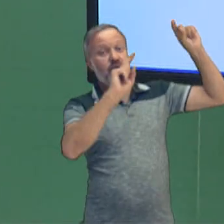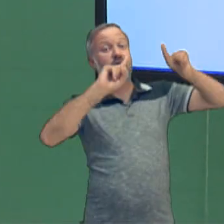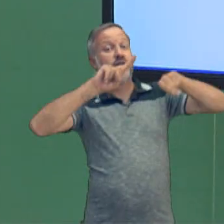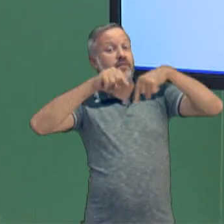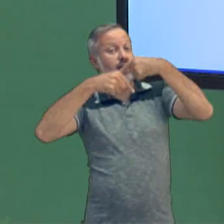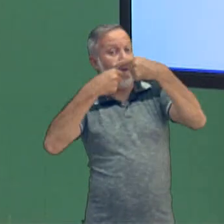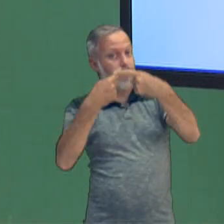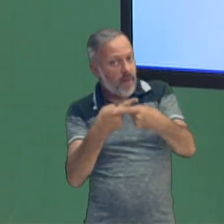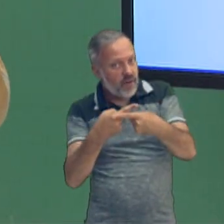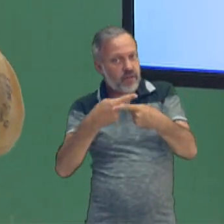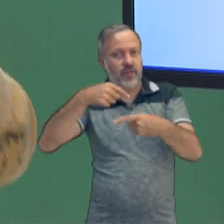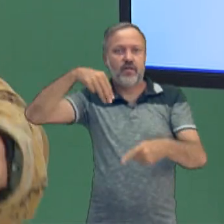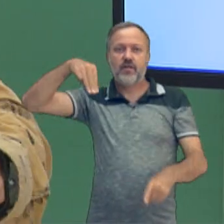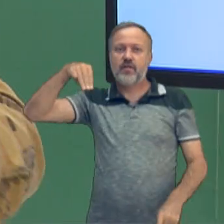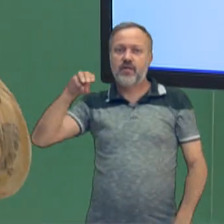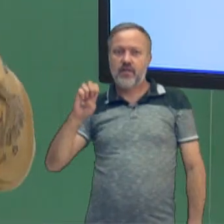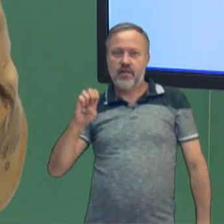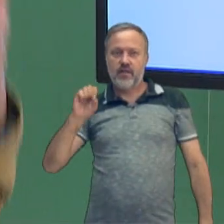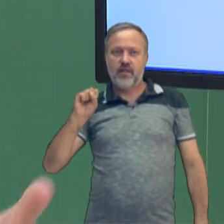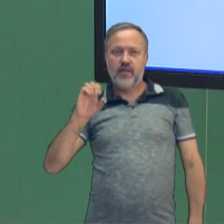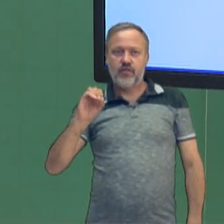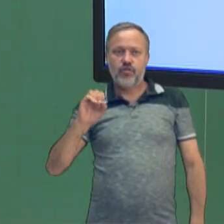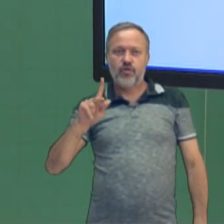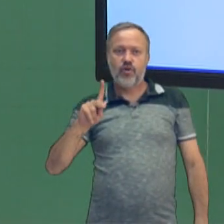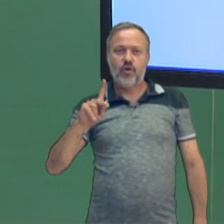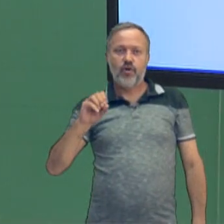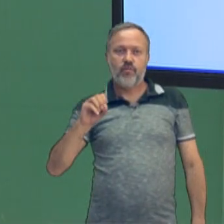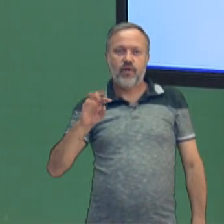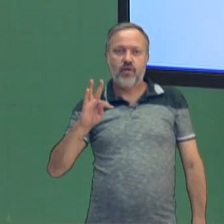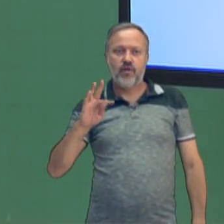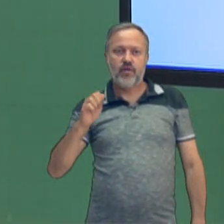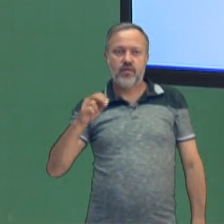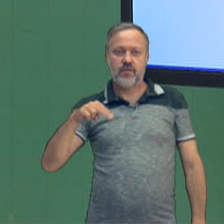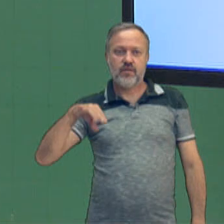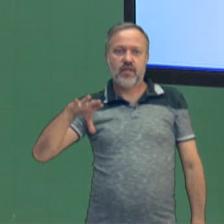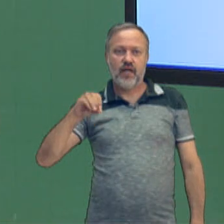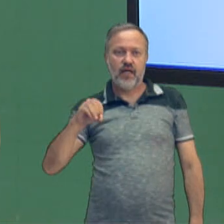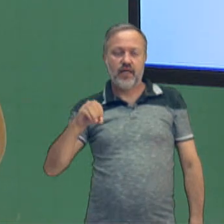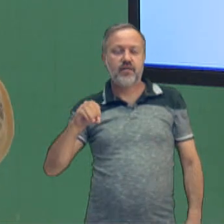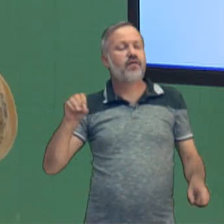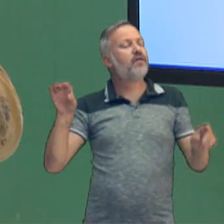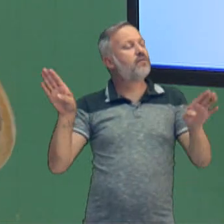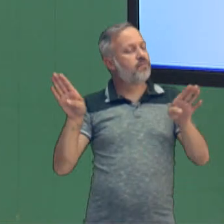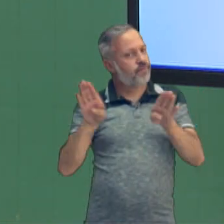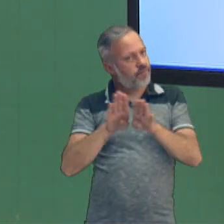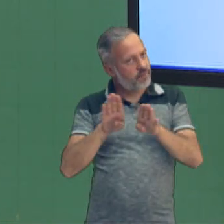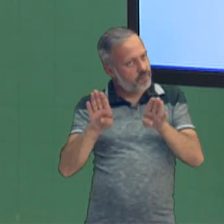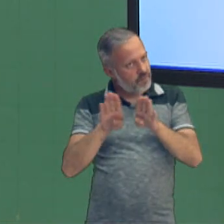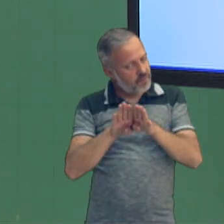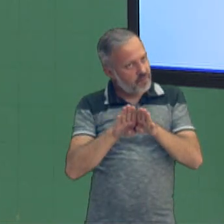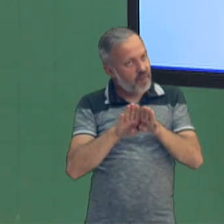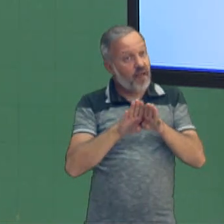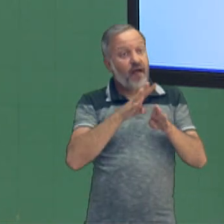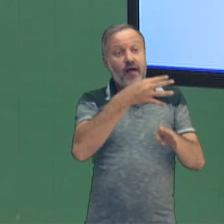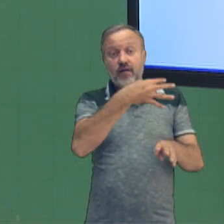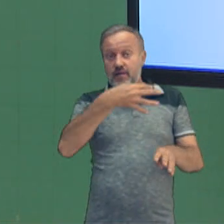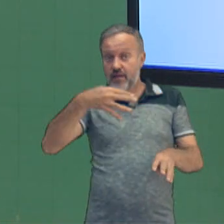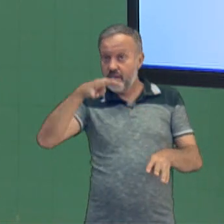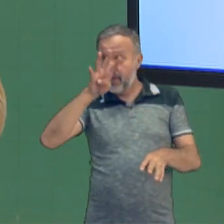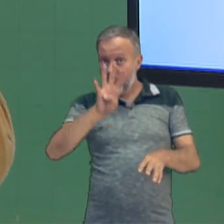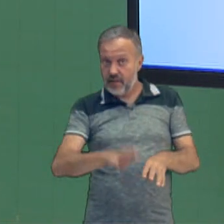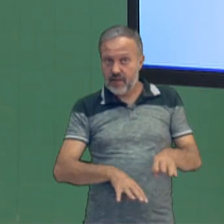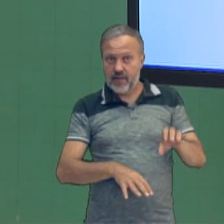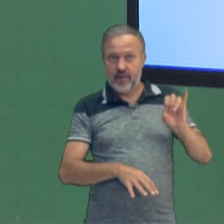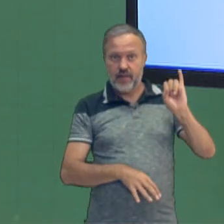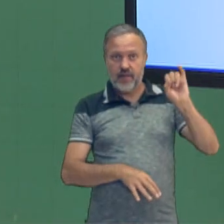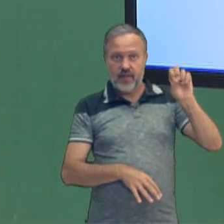mesopotâmico, calendário inca, o calendário maia, desculpem, que é um calendário solar, mas é um calendário que funciona dois, um